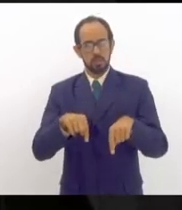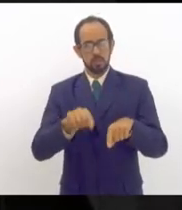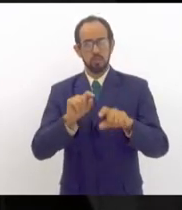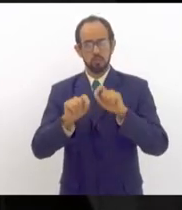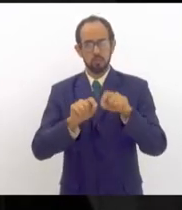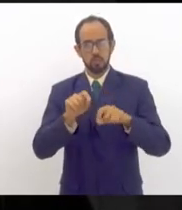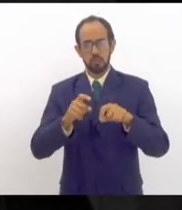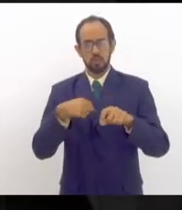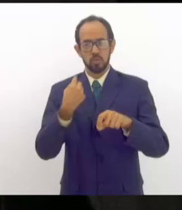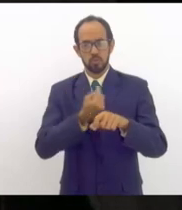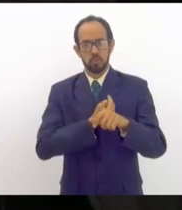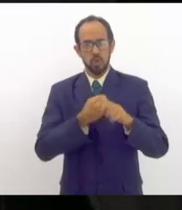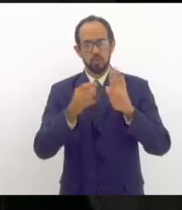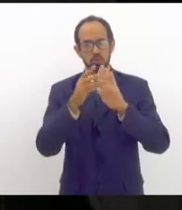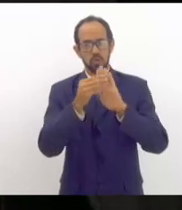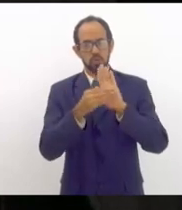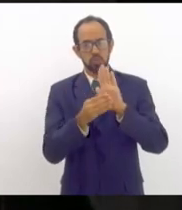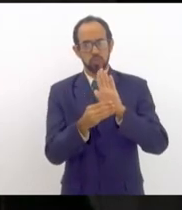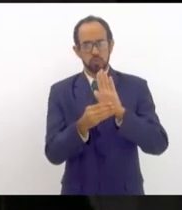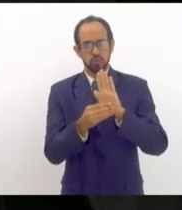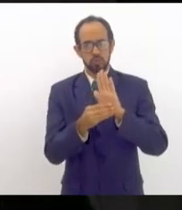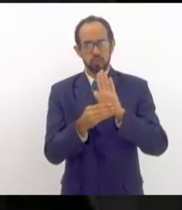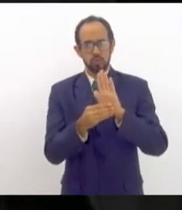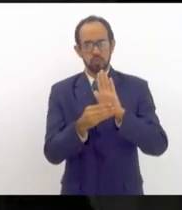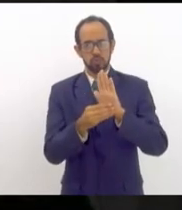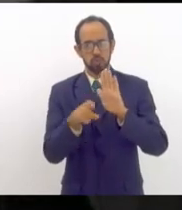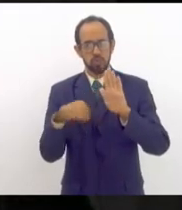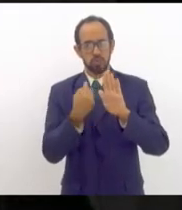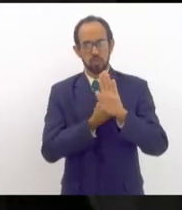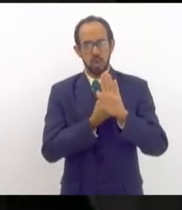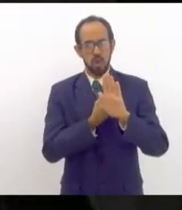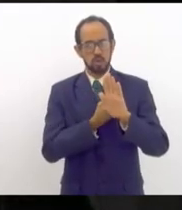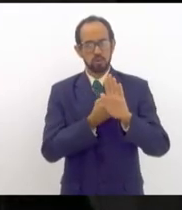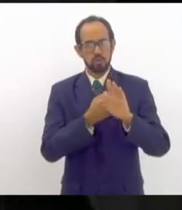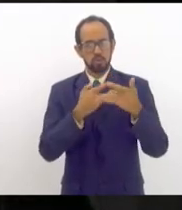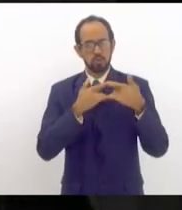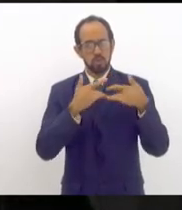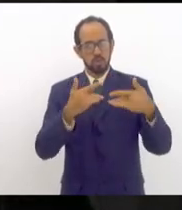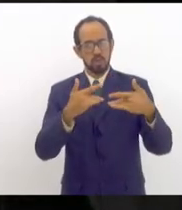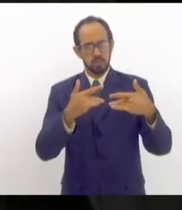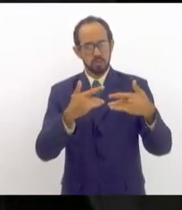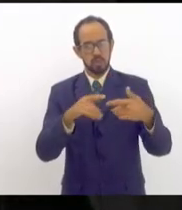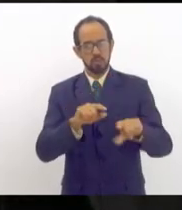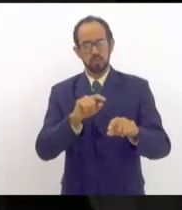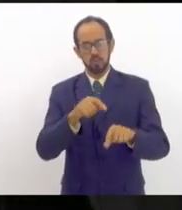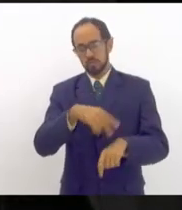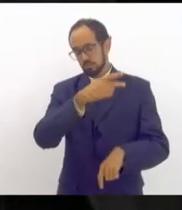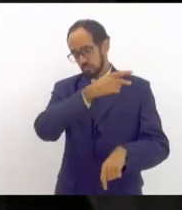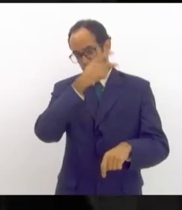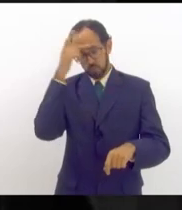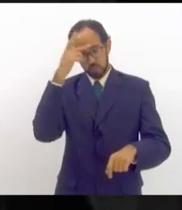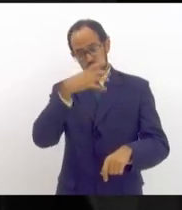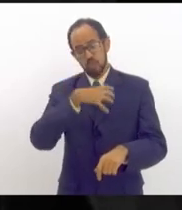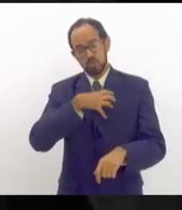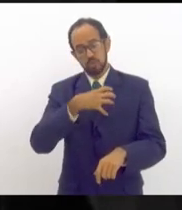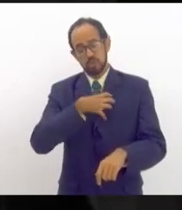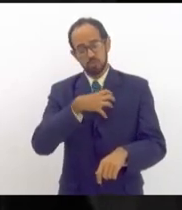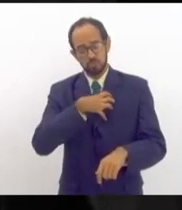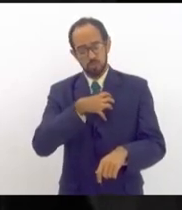o nosso registro a nossa solidariedade com aqueles